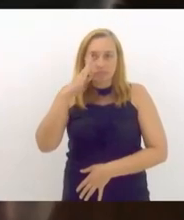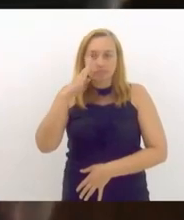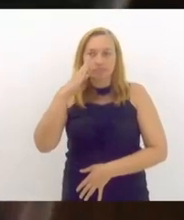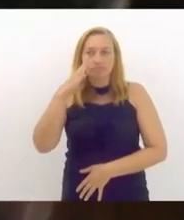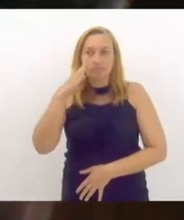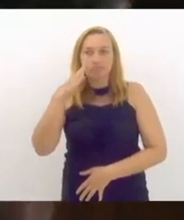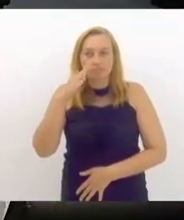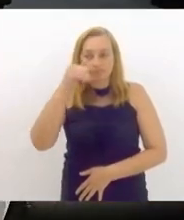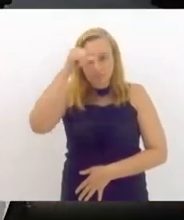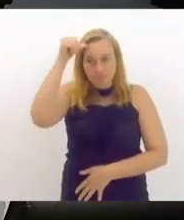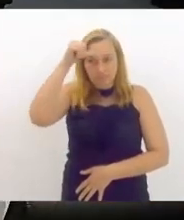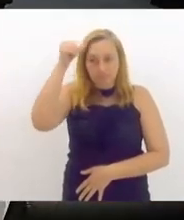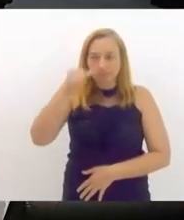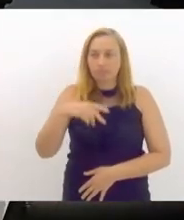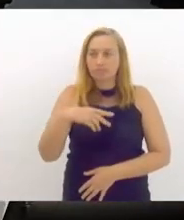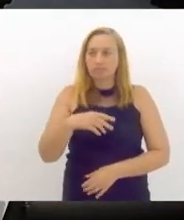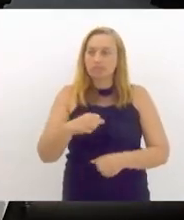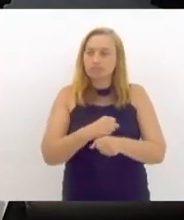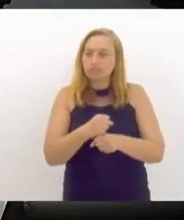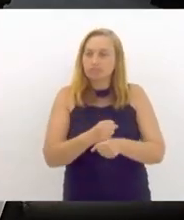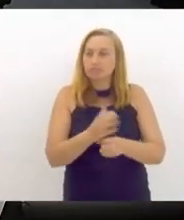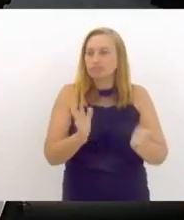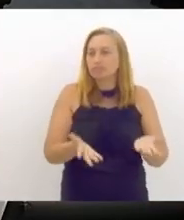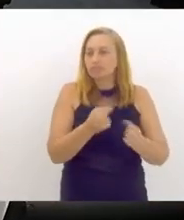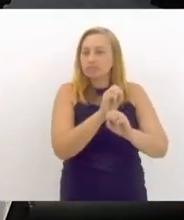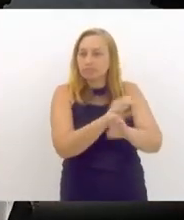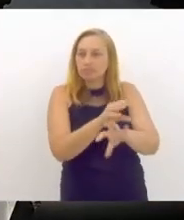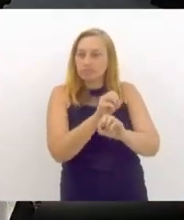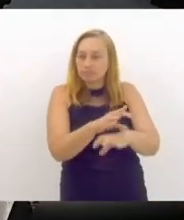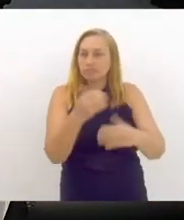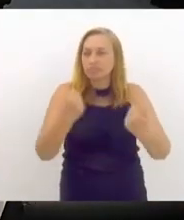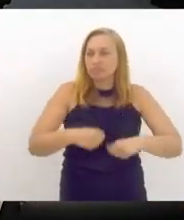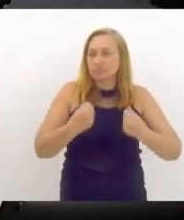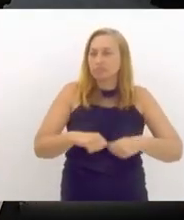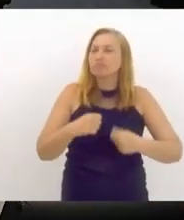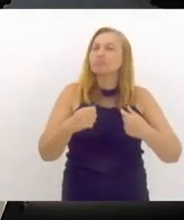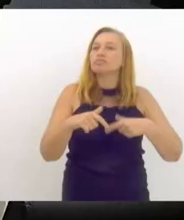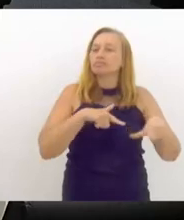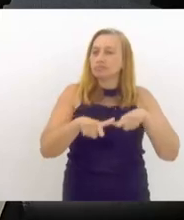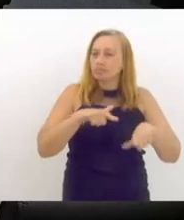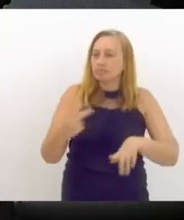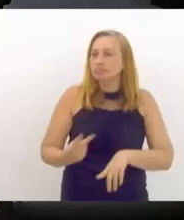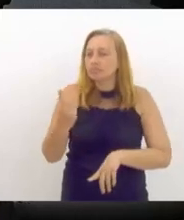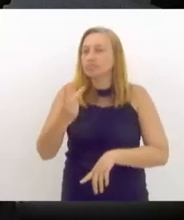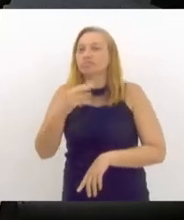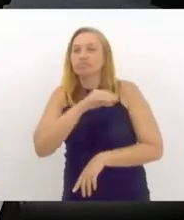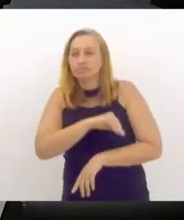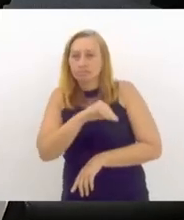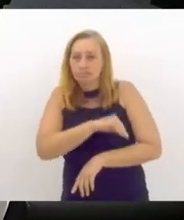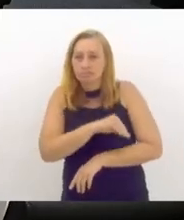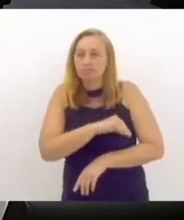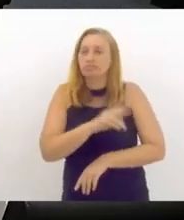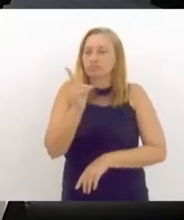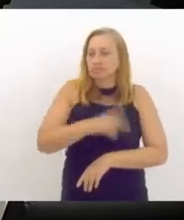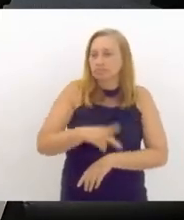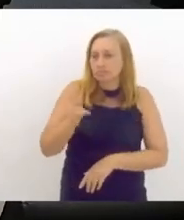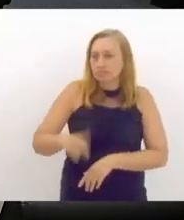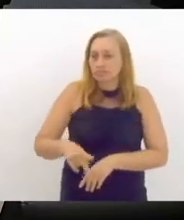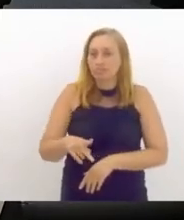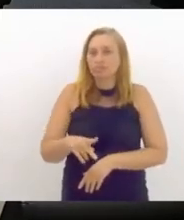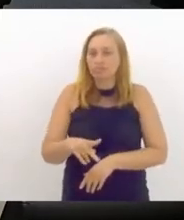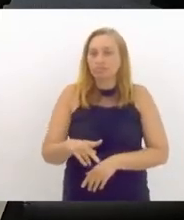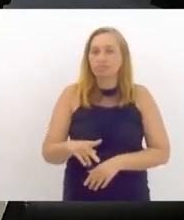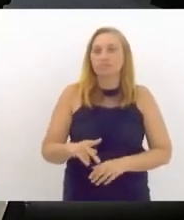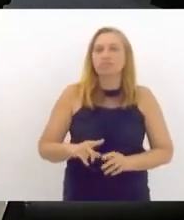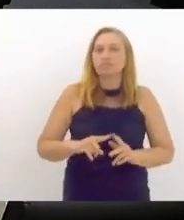o ano da educação. Precisamos trabalhar, né, na valorização salarial também do professor, na reformulação